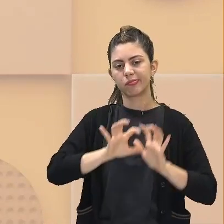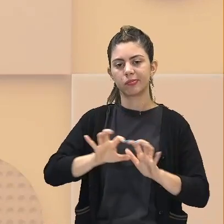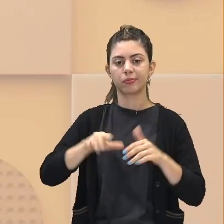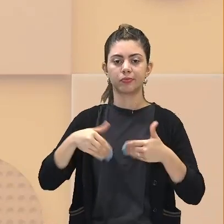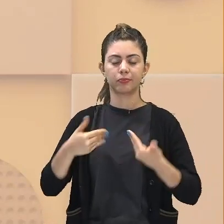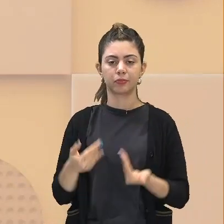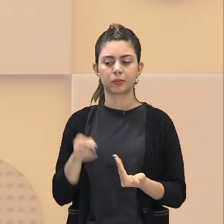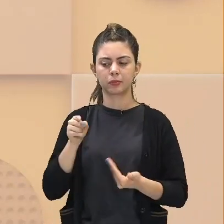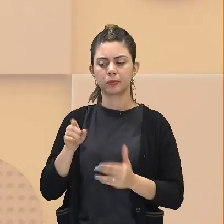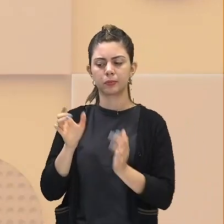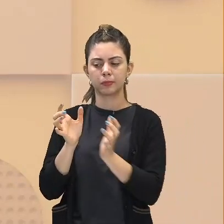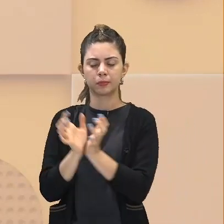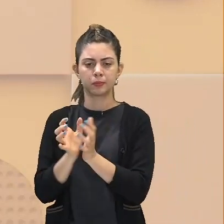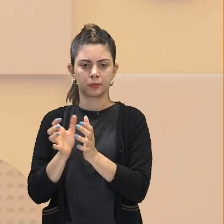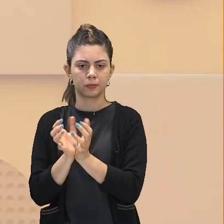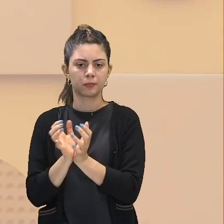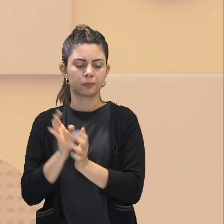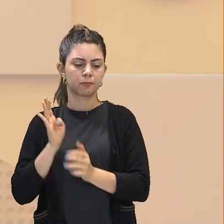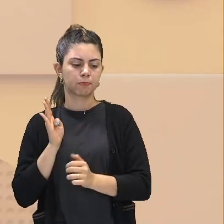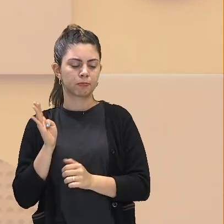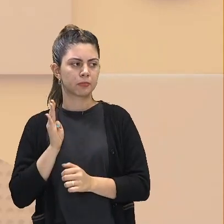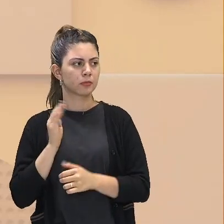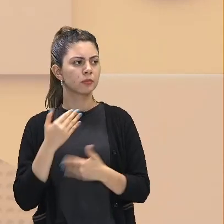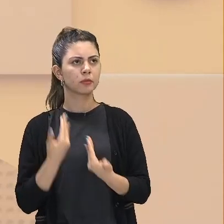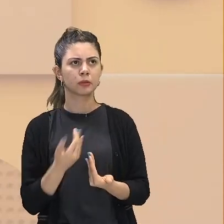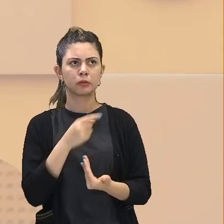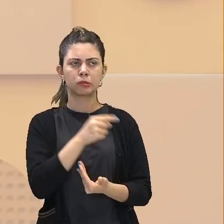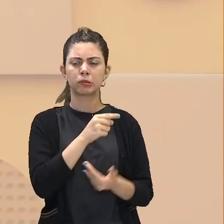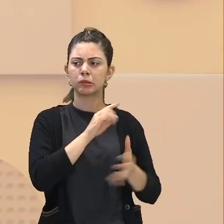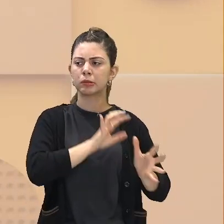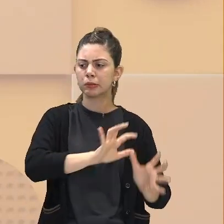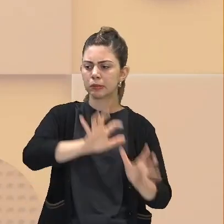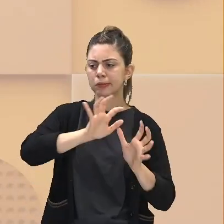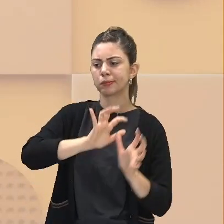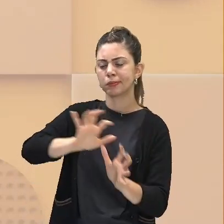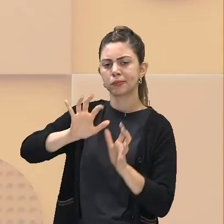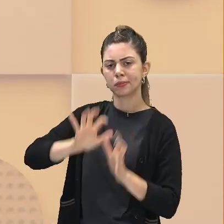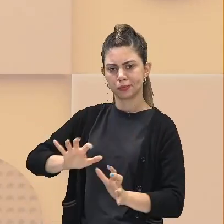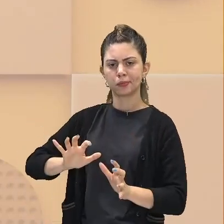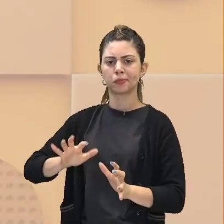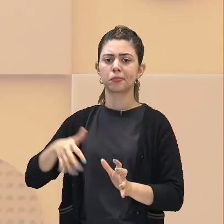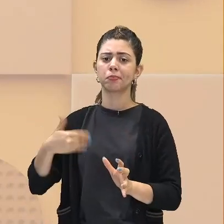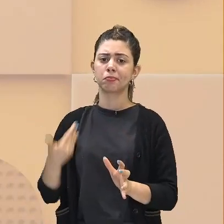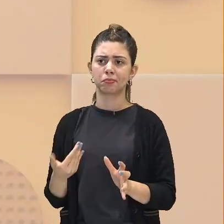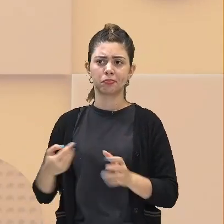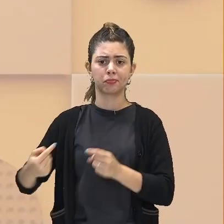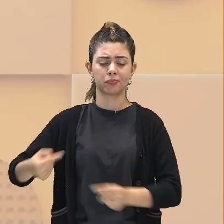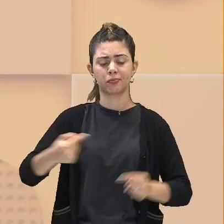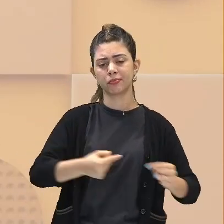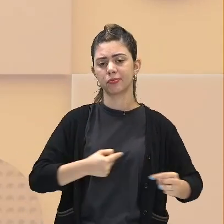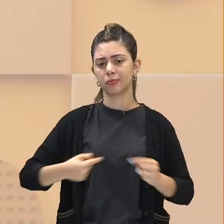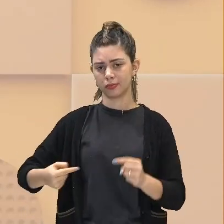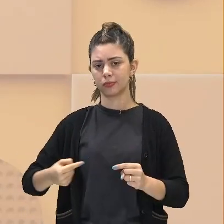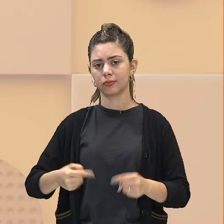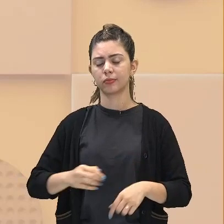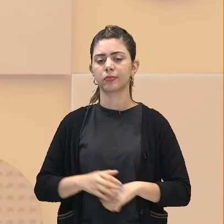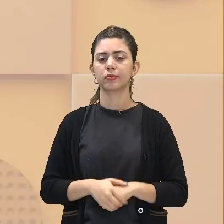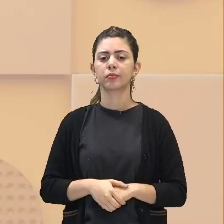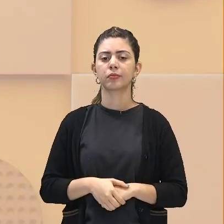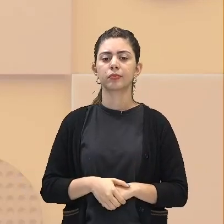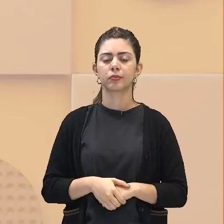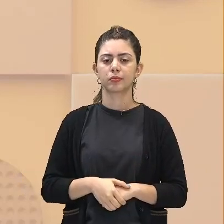entanto, ela própria não fazia isso. E na medida que os burgueses, eles cresciam